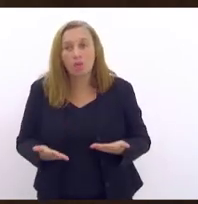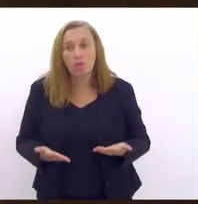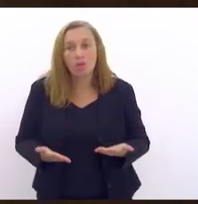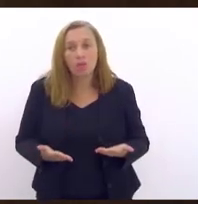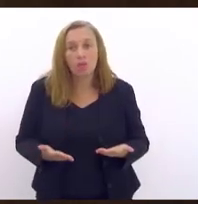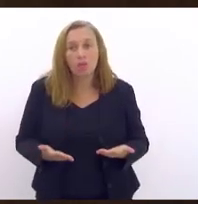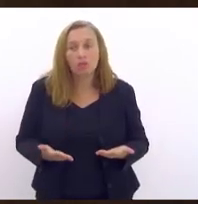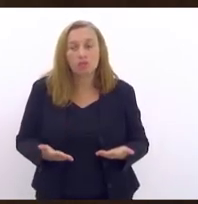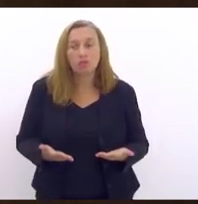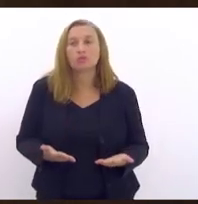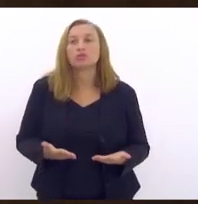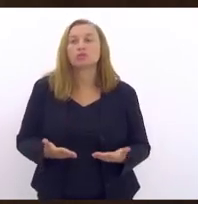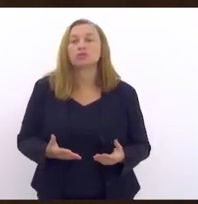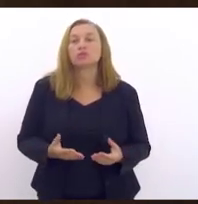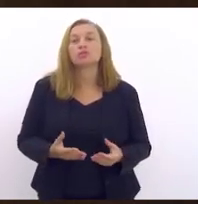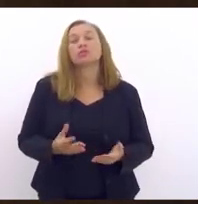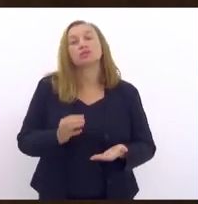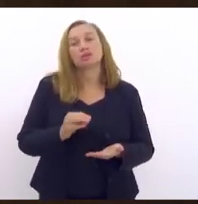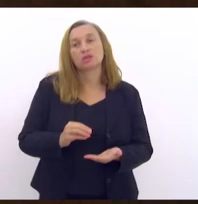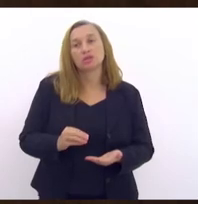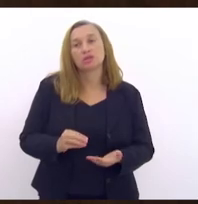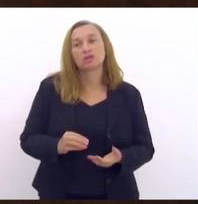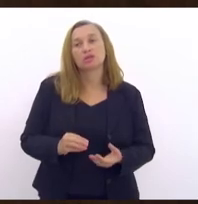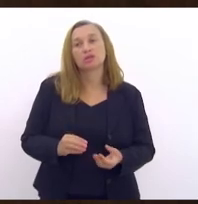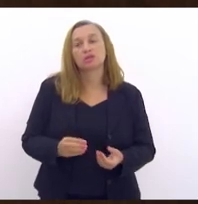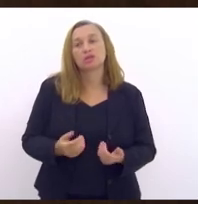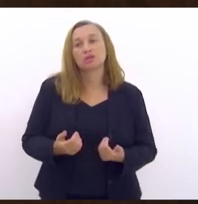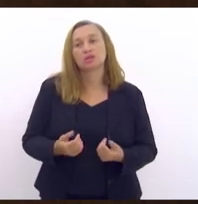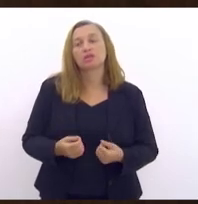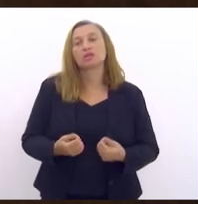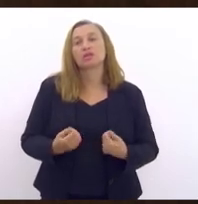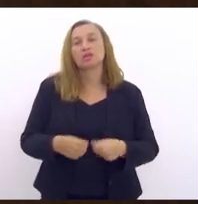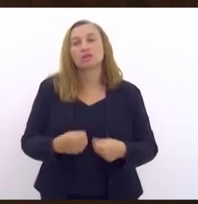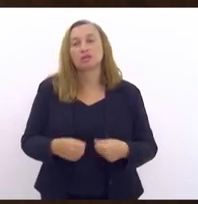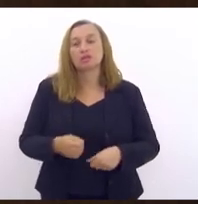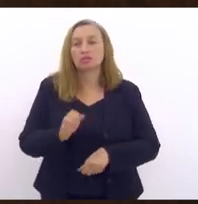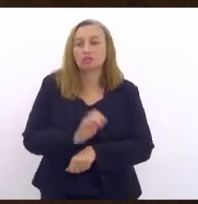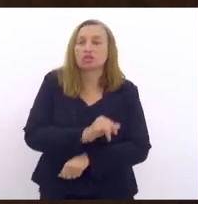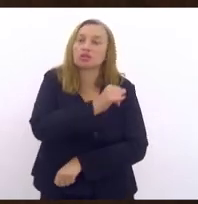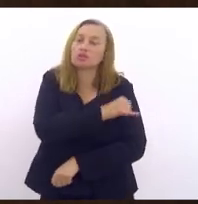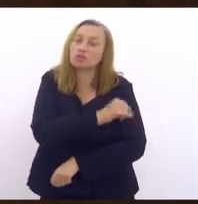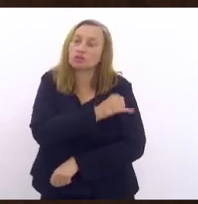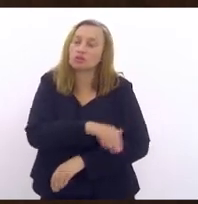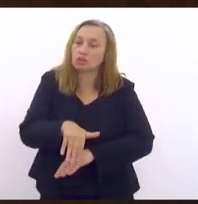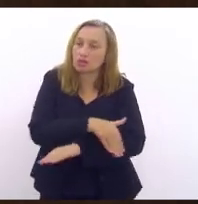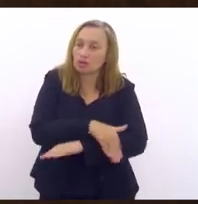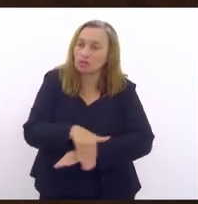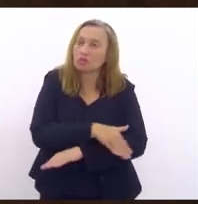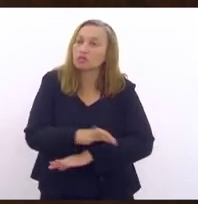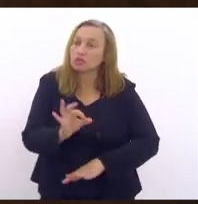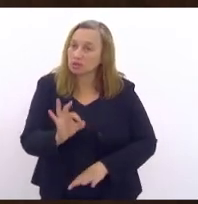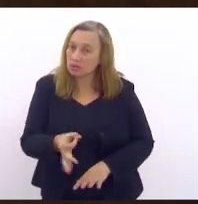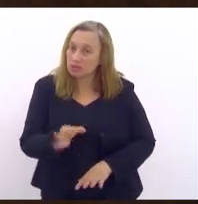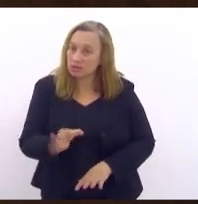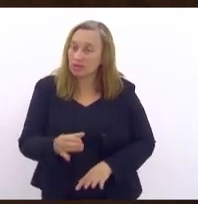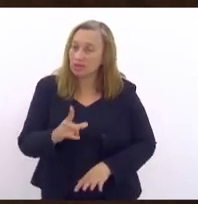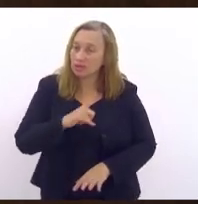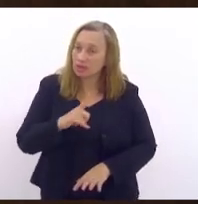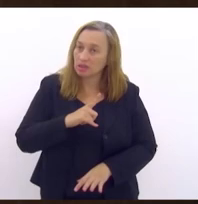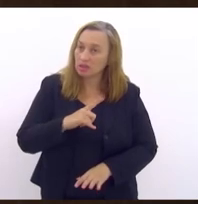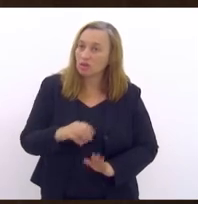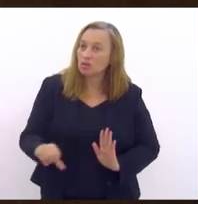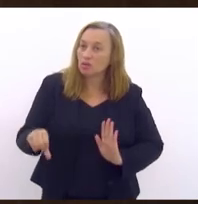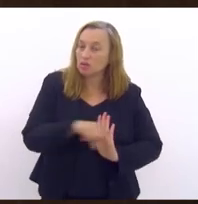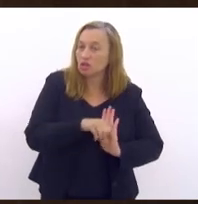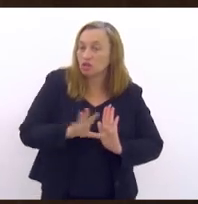fazendo imensa falta aqui no Estado do Rio de Janeiro, aqui nas ruas onde, de fato, existe o crime